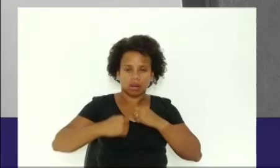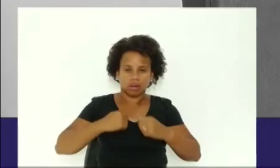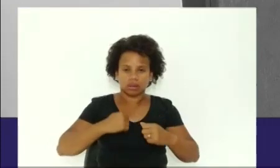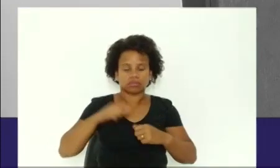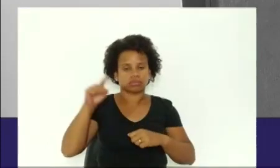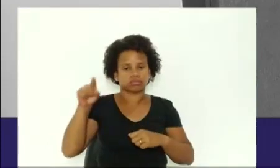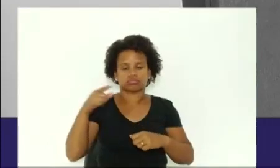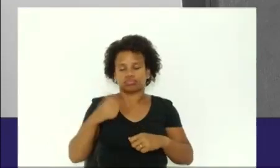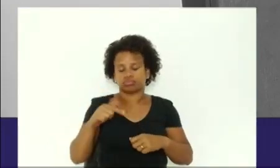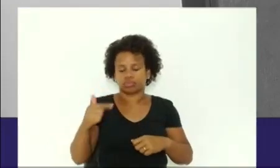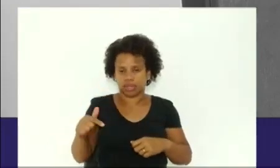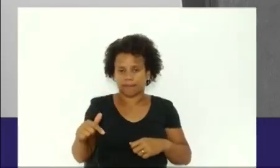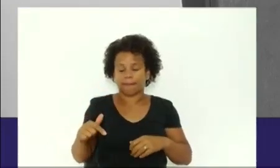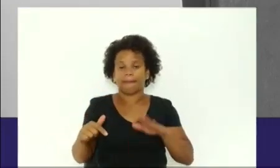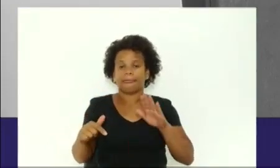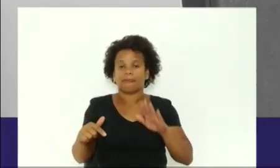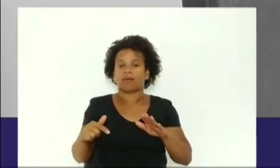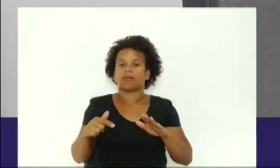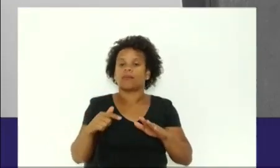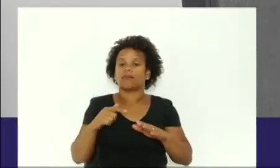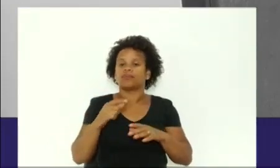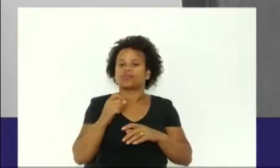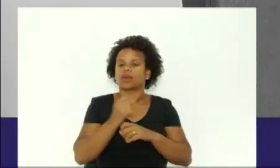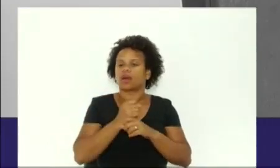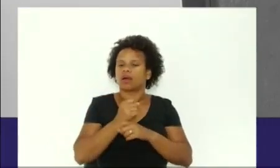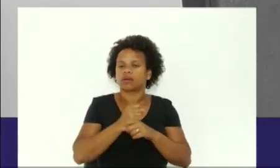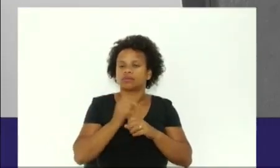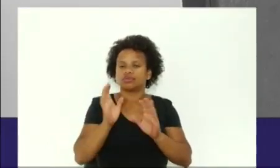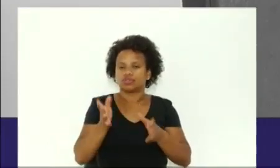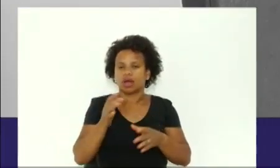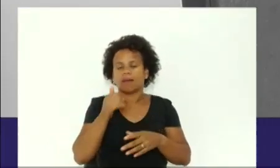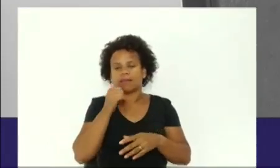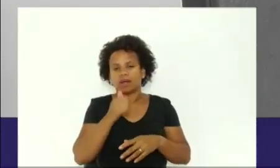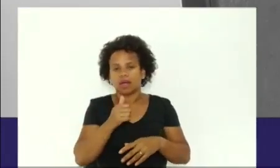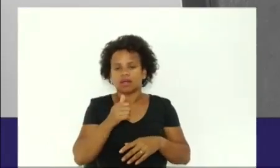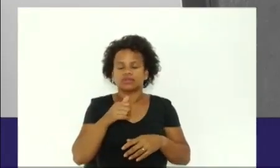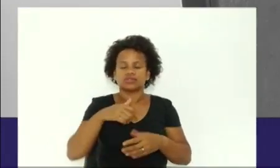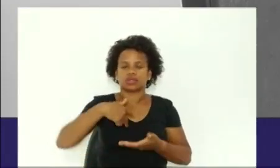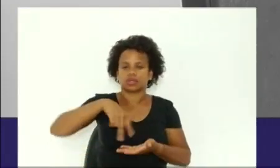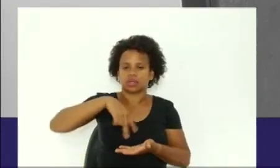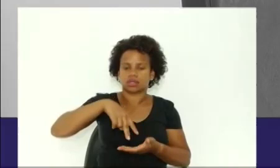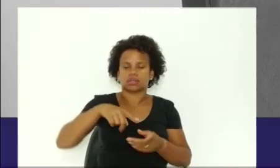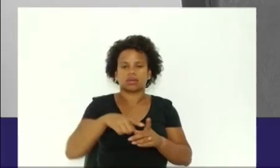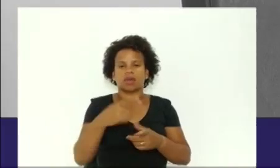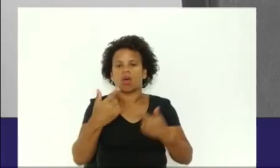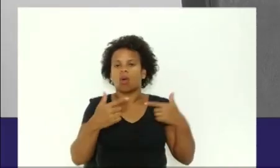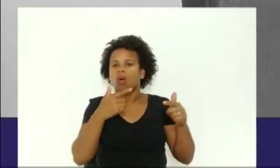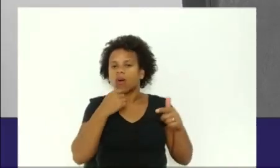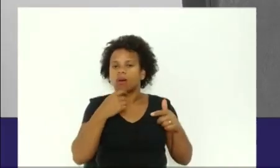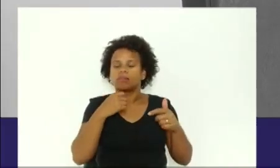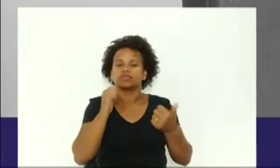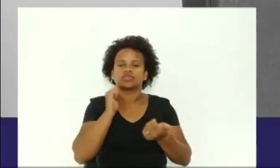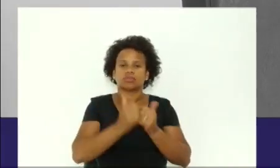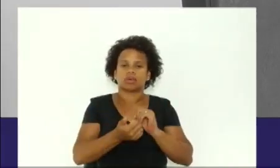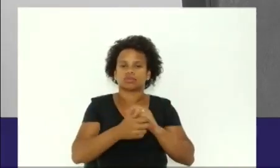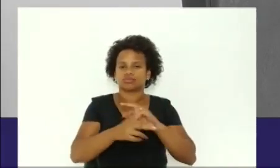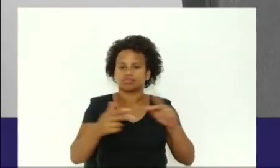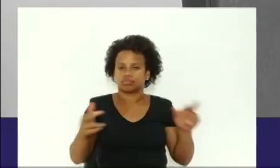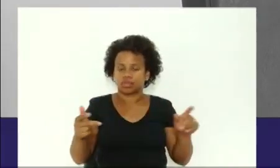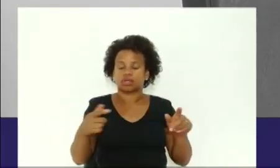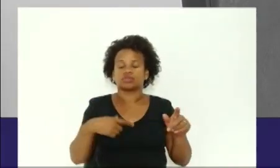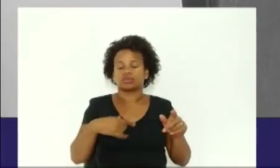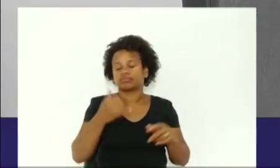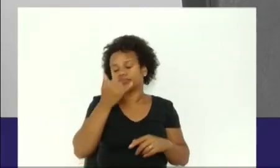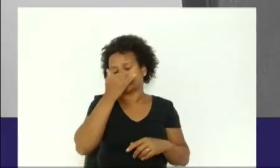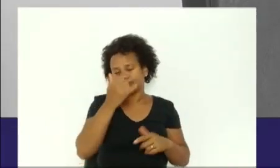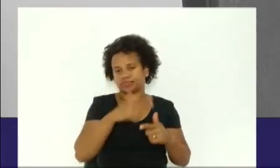diversas modalidades de esportes e mulheres que realizam danças ficam prejudicados no desenvolvimento de suas atividades